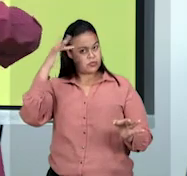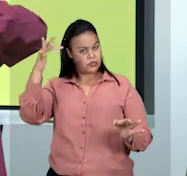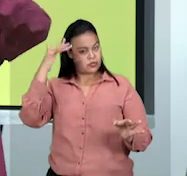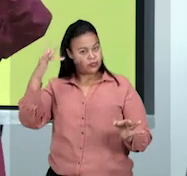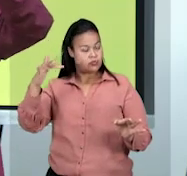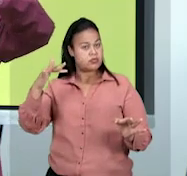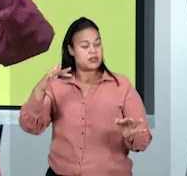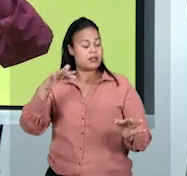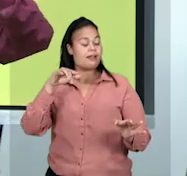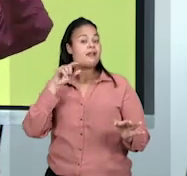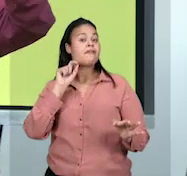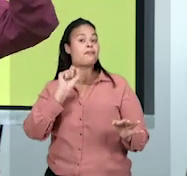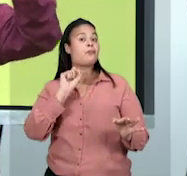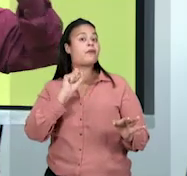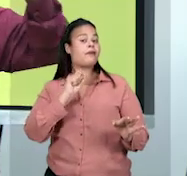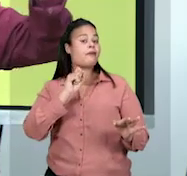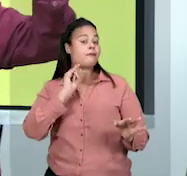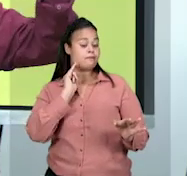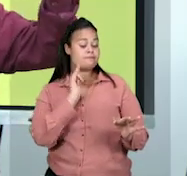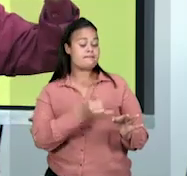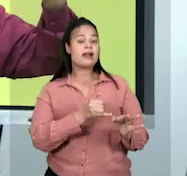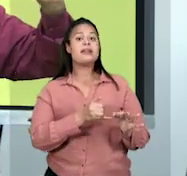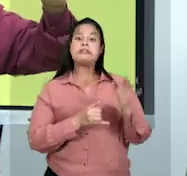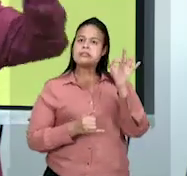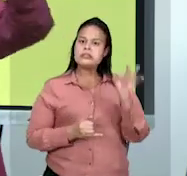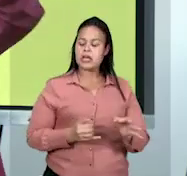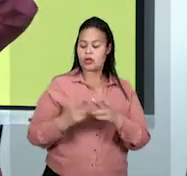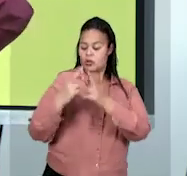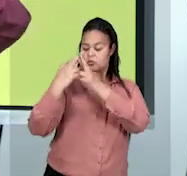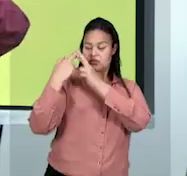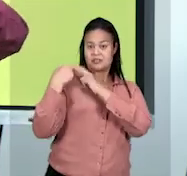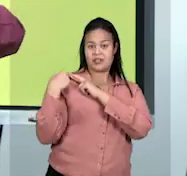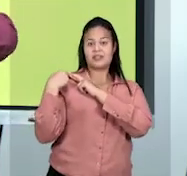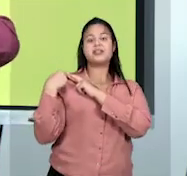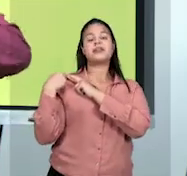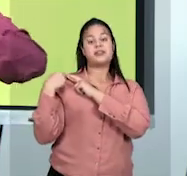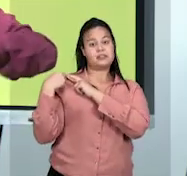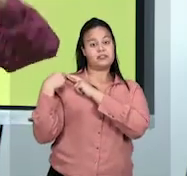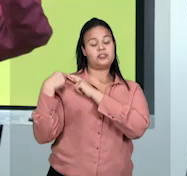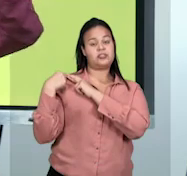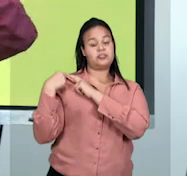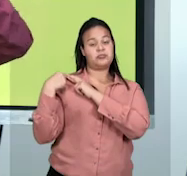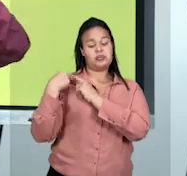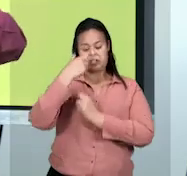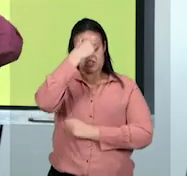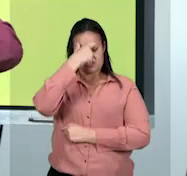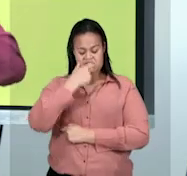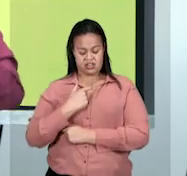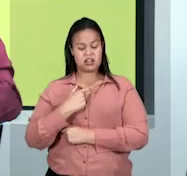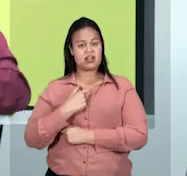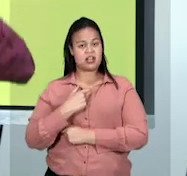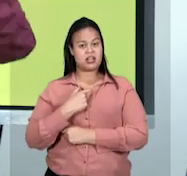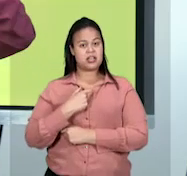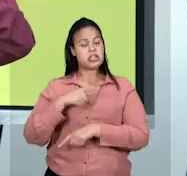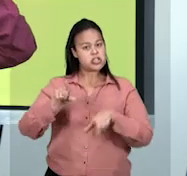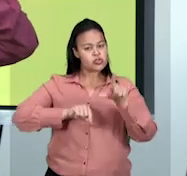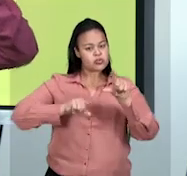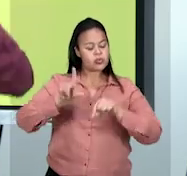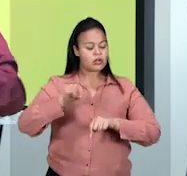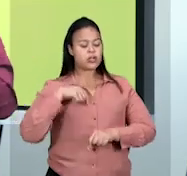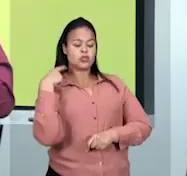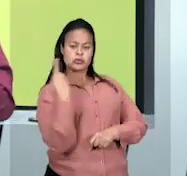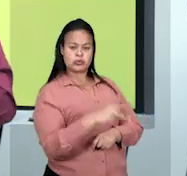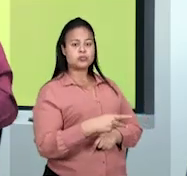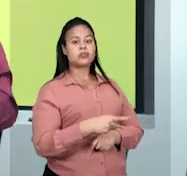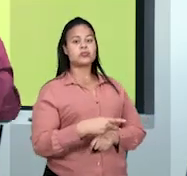o certo é que você tenha responsabilidade por aquilo que você é, por aquilo que você escolhe, porque